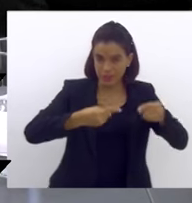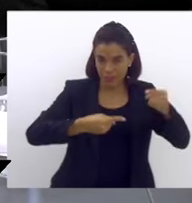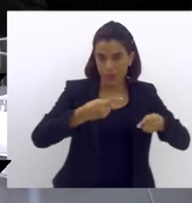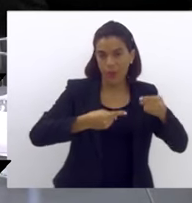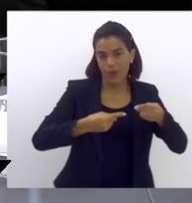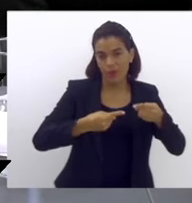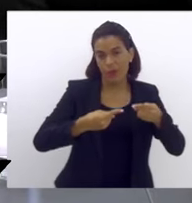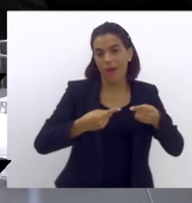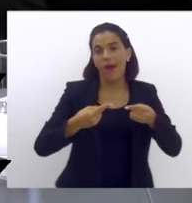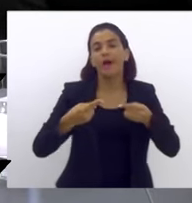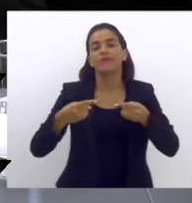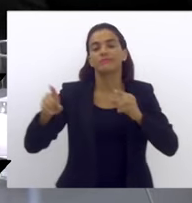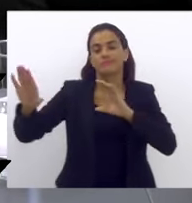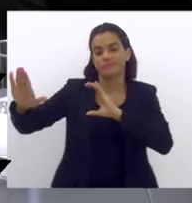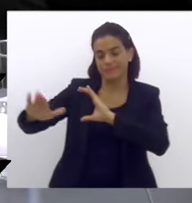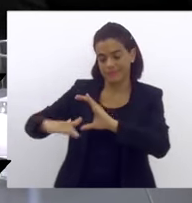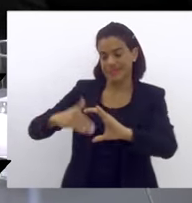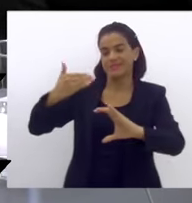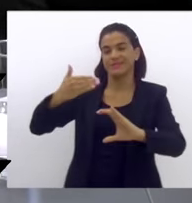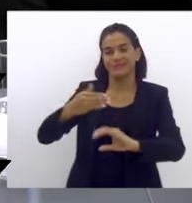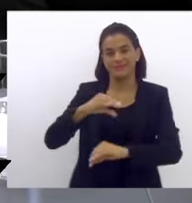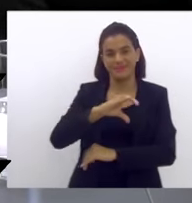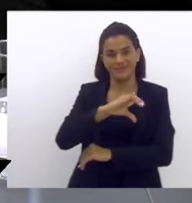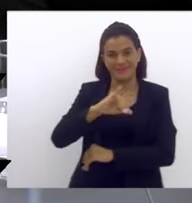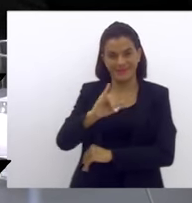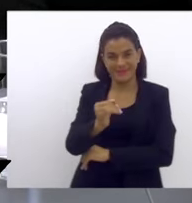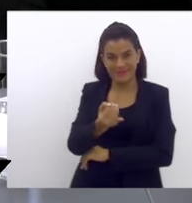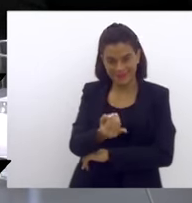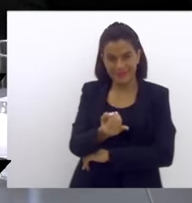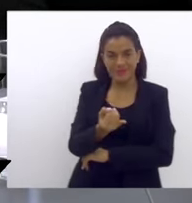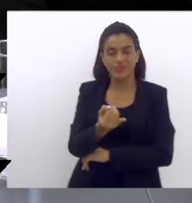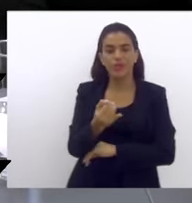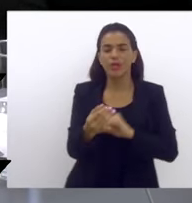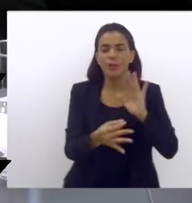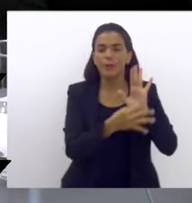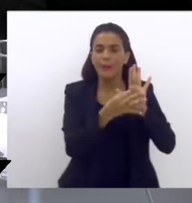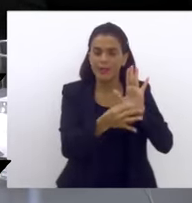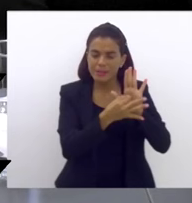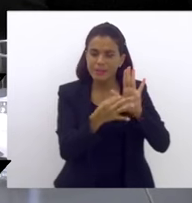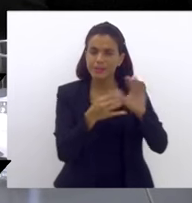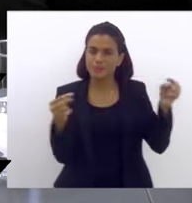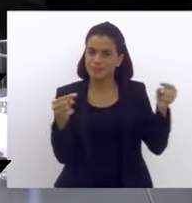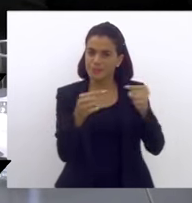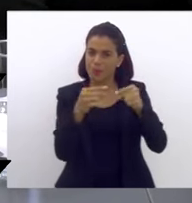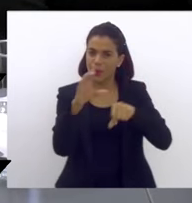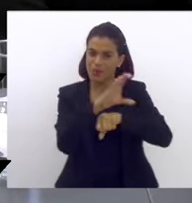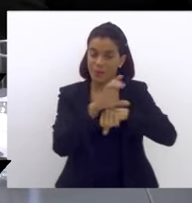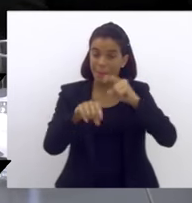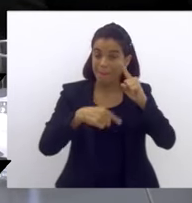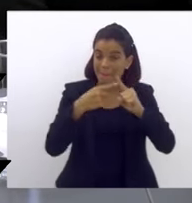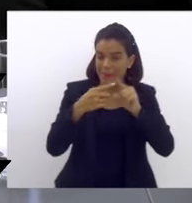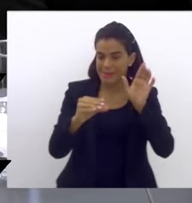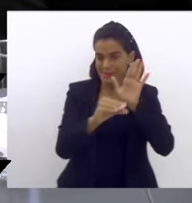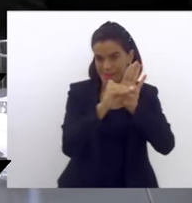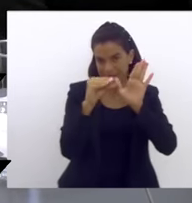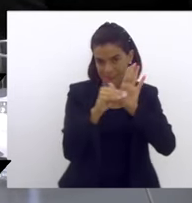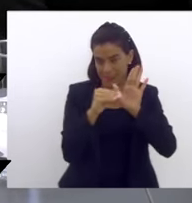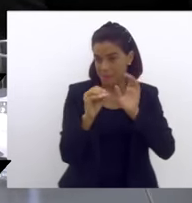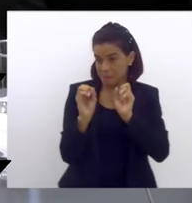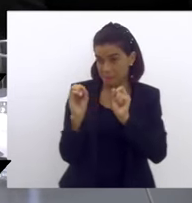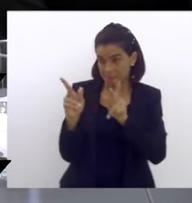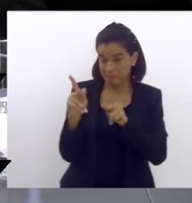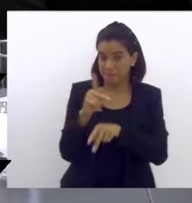Imagino que venha na ccj e a ccj deu parecer pela constitucionalidade com emendas viu